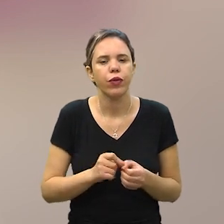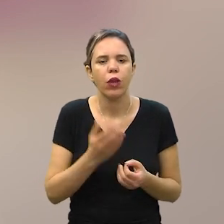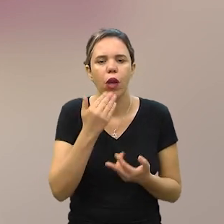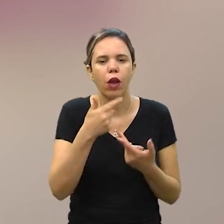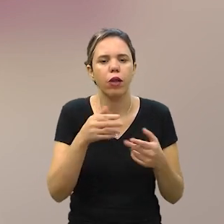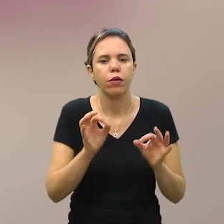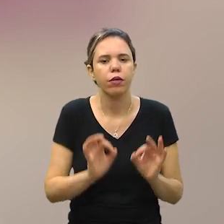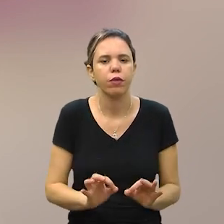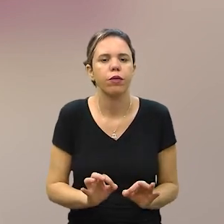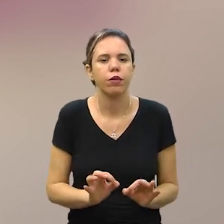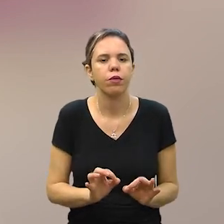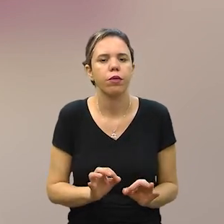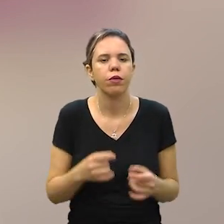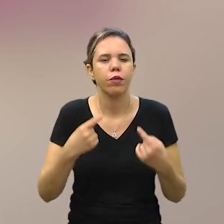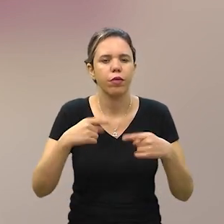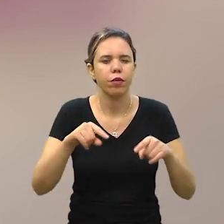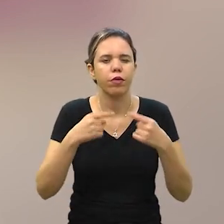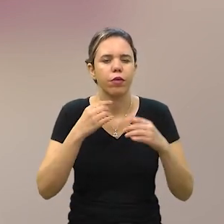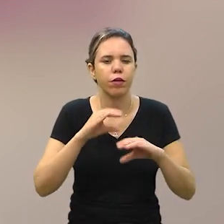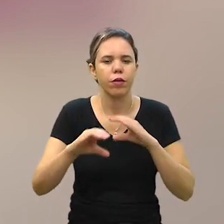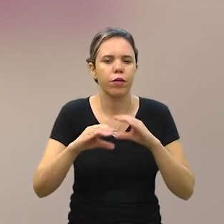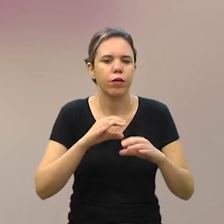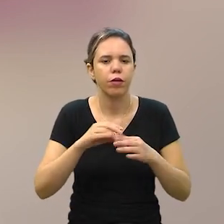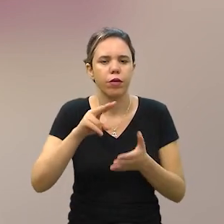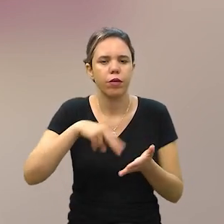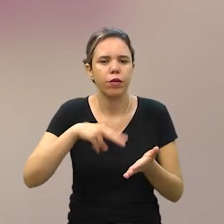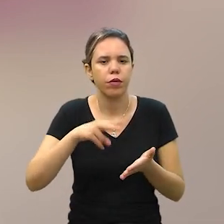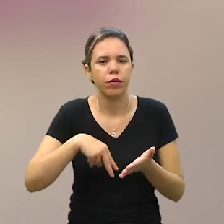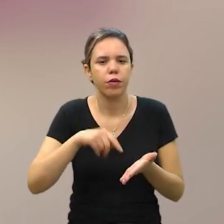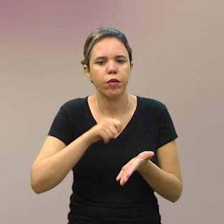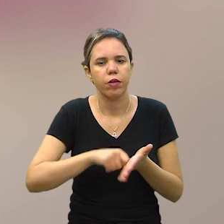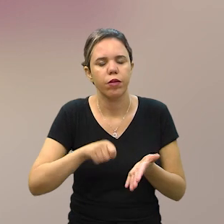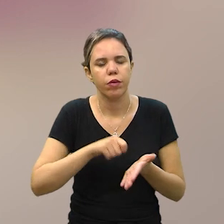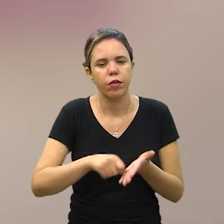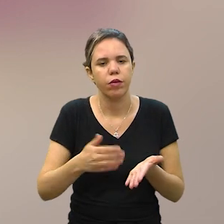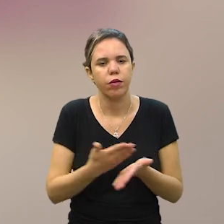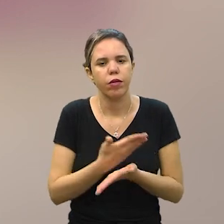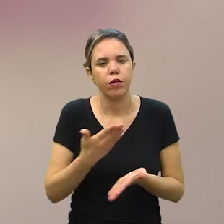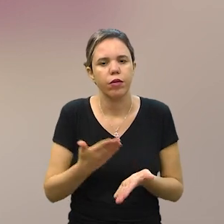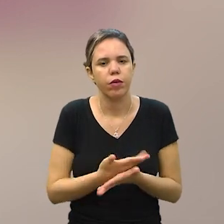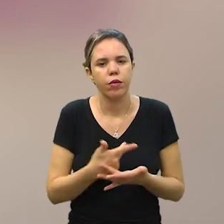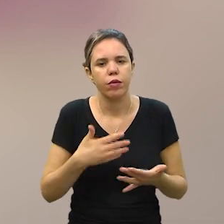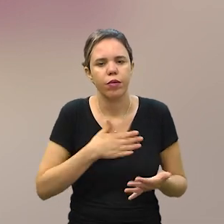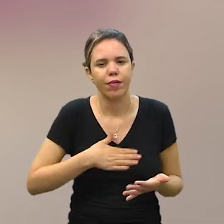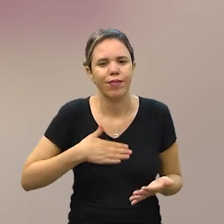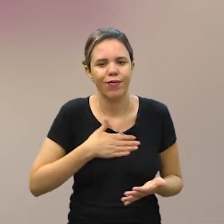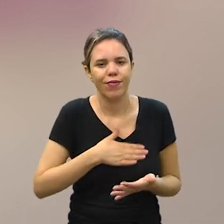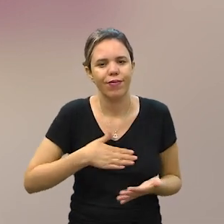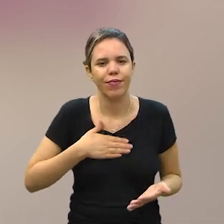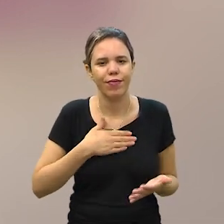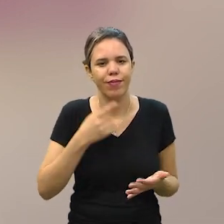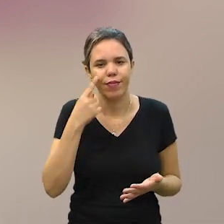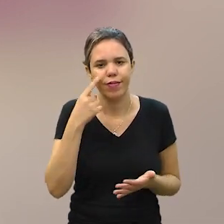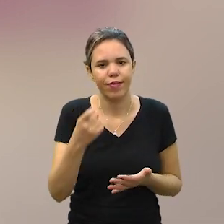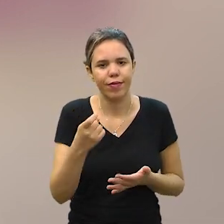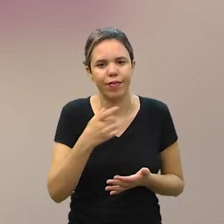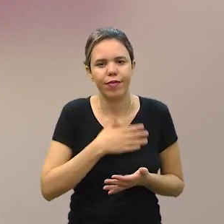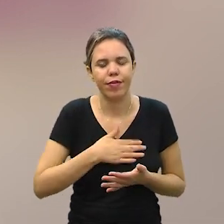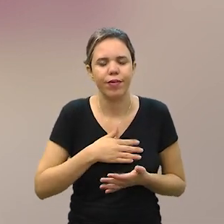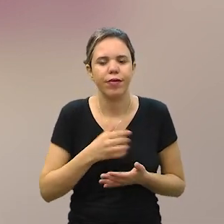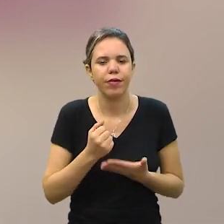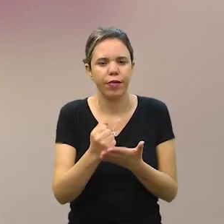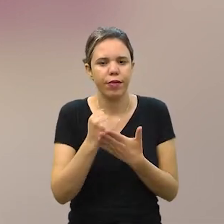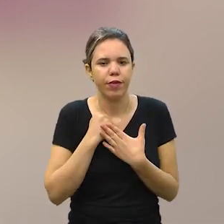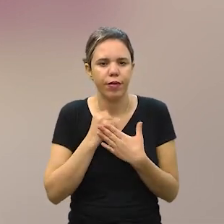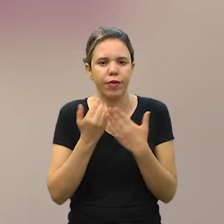uma alimentação, uma música, um canto, leitura, escrevendo um livro, algo que seja do interesse dela.